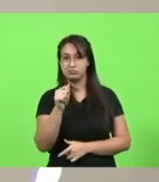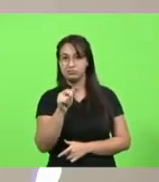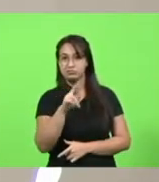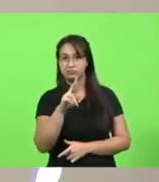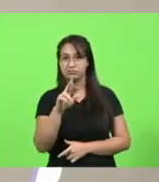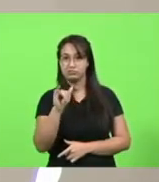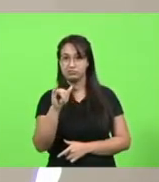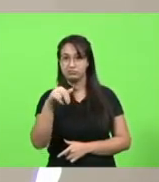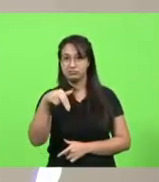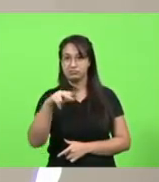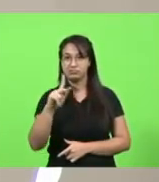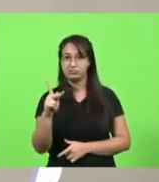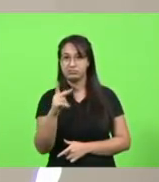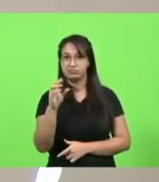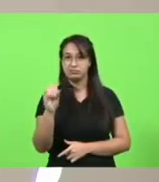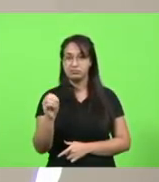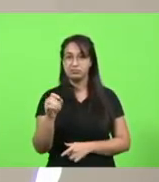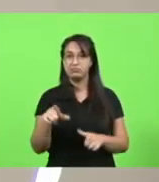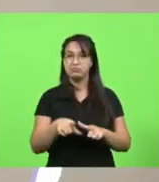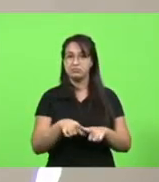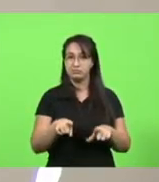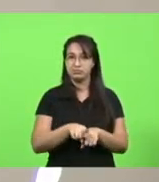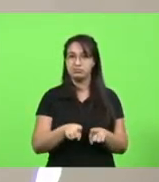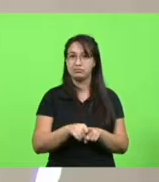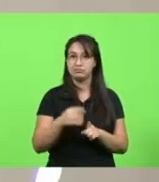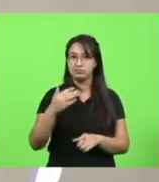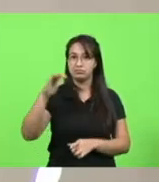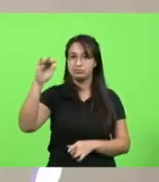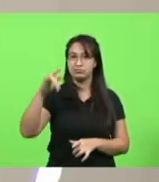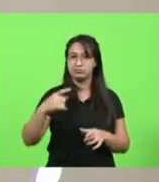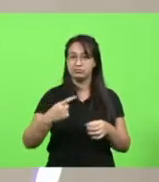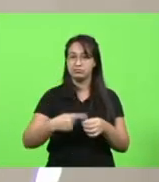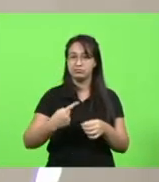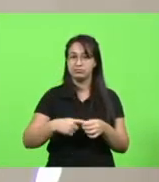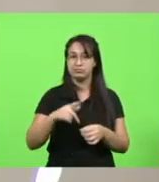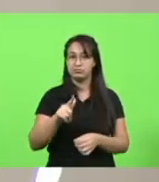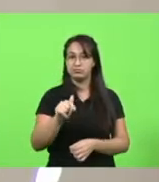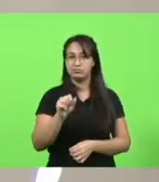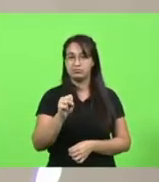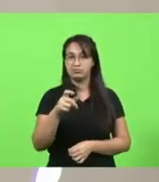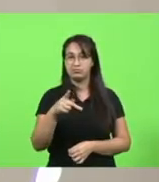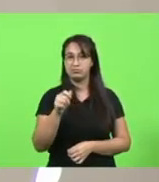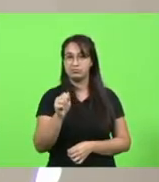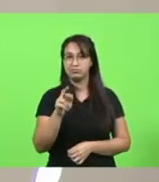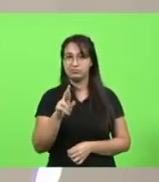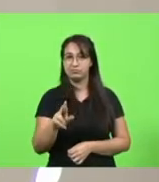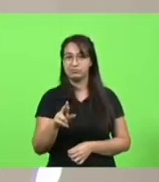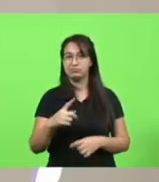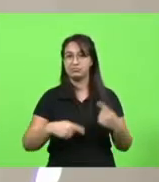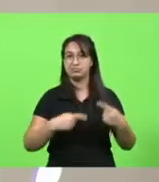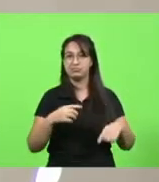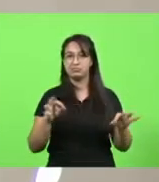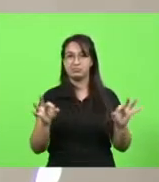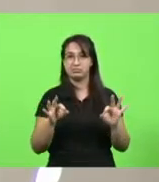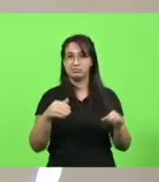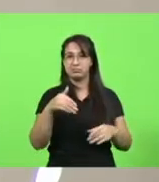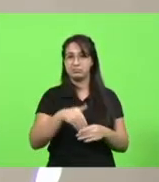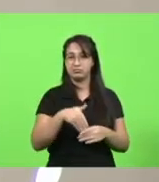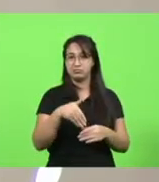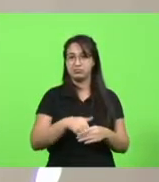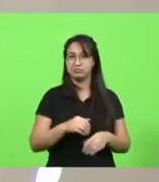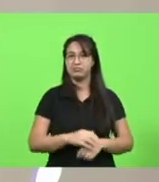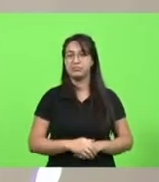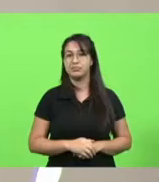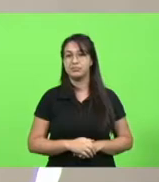Gasparinho e Gaspar Alto, município de Gaspar. Em discussão. Não havendo quem queira discutir, em votação. Deputados que